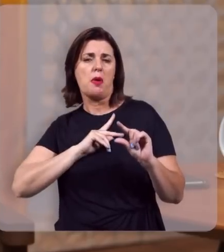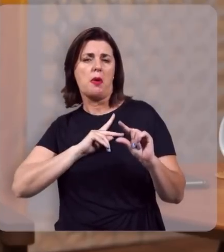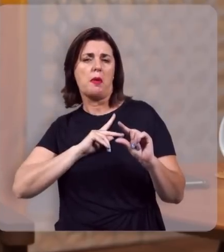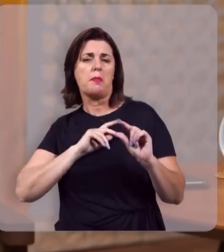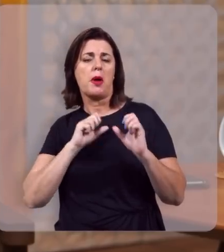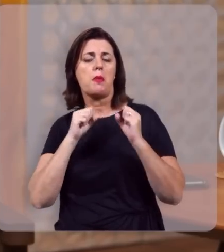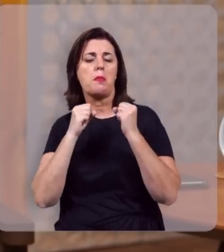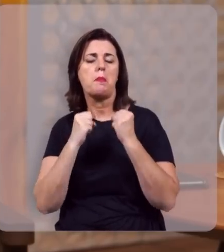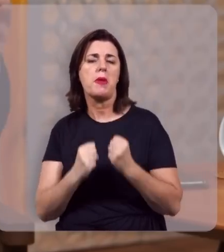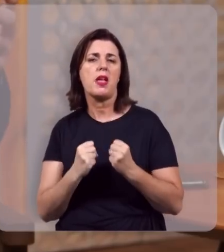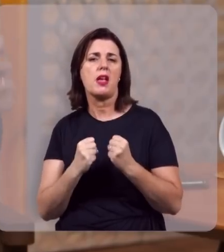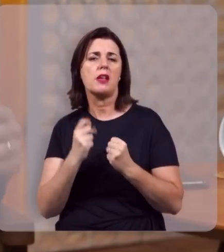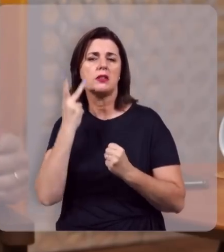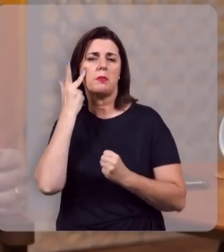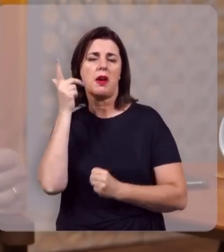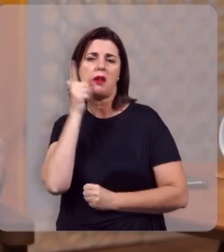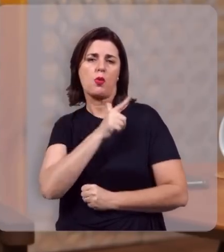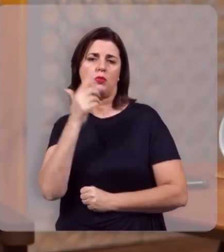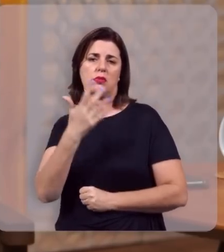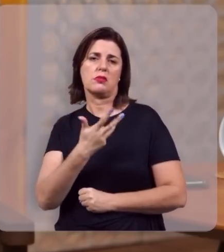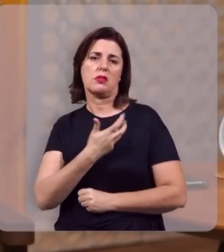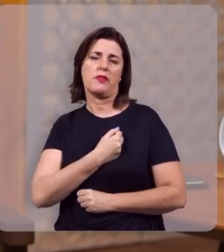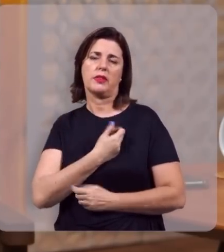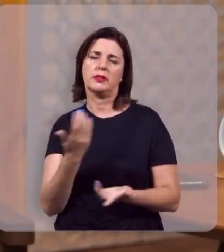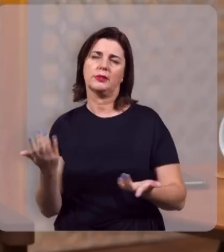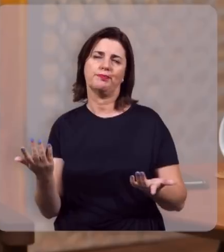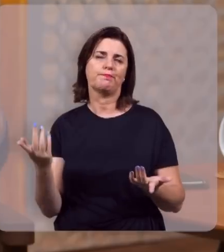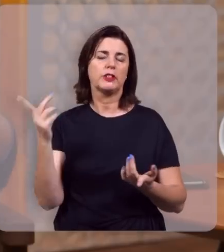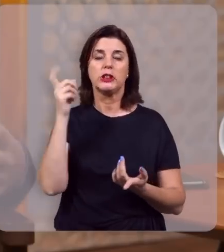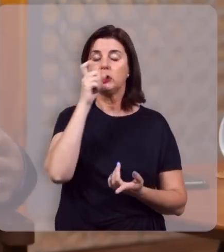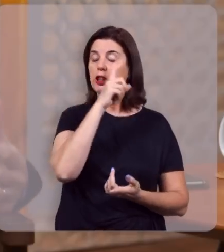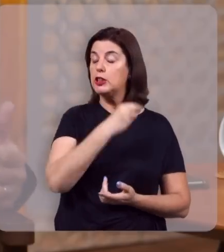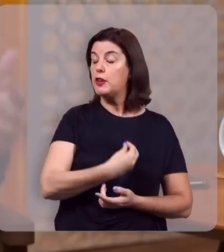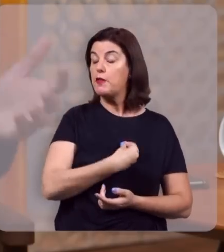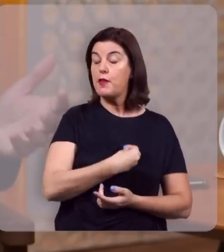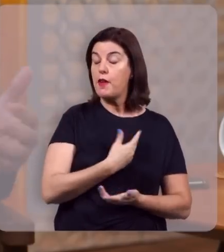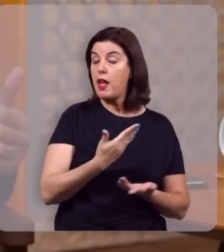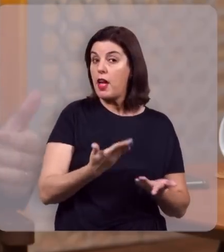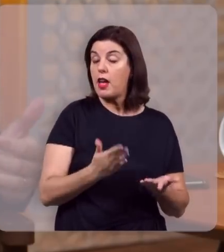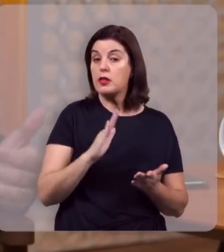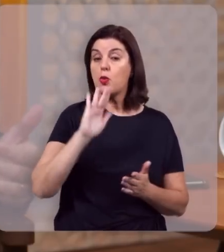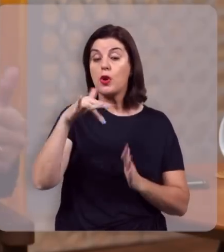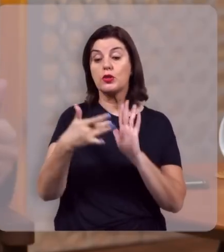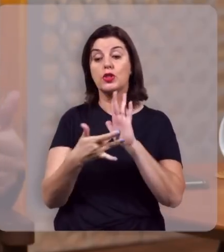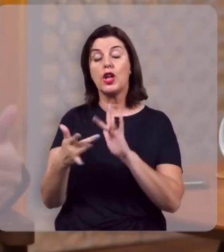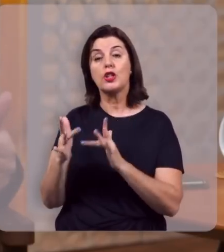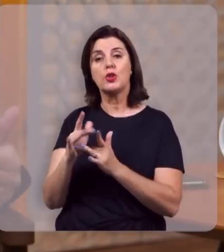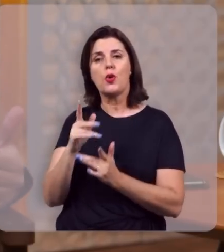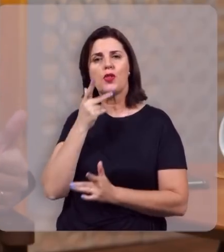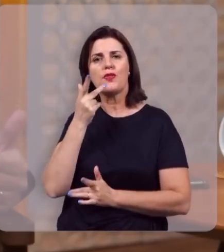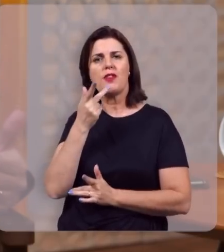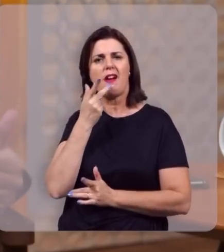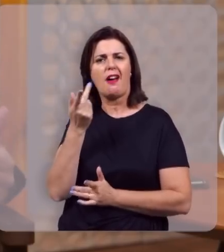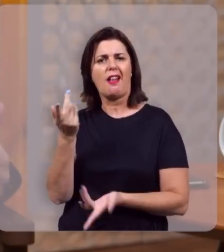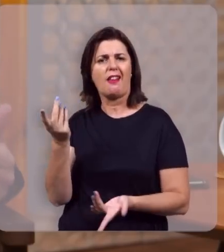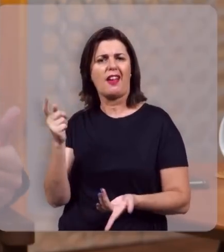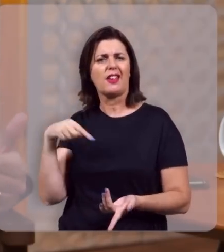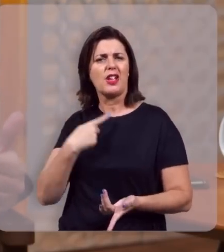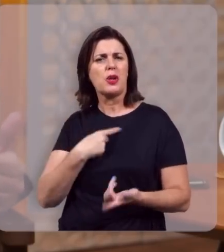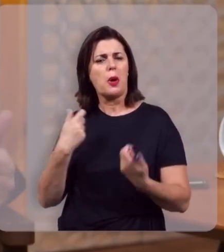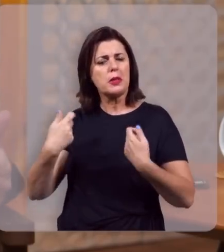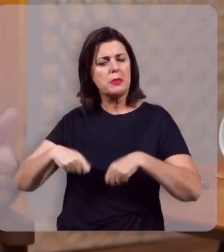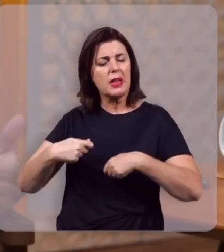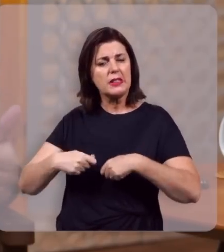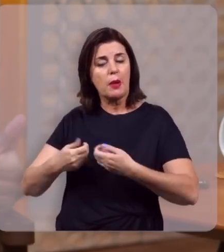mesmas o peso para a salvação. E é muito difícil viver isso. Agora, se Jesus diz que nós devemos,